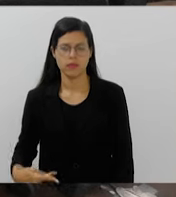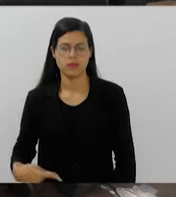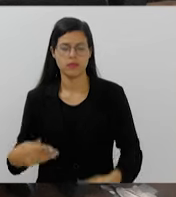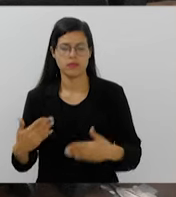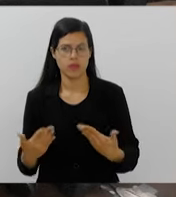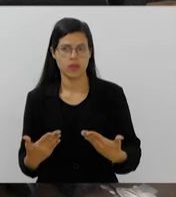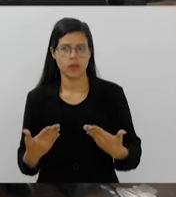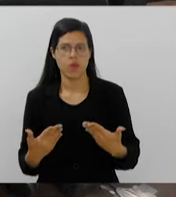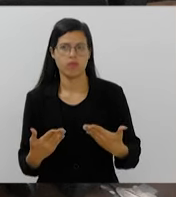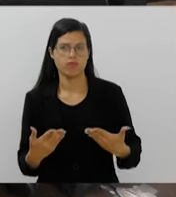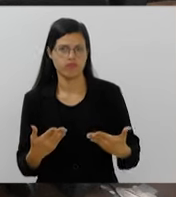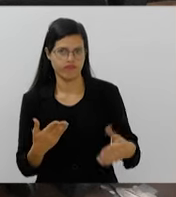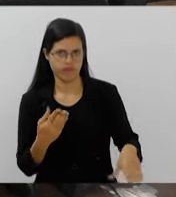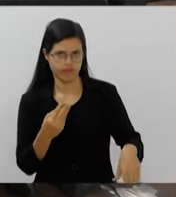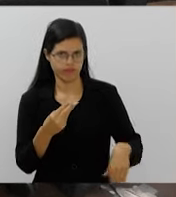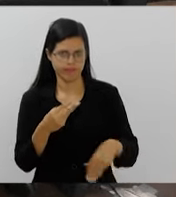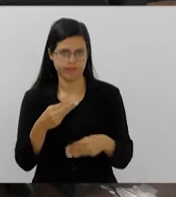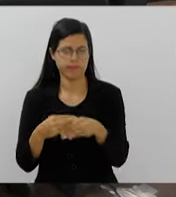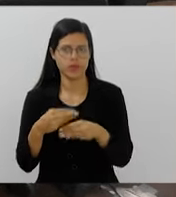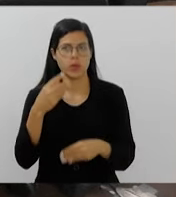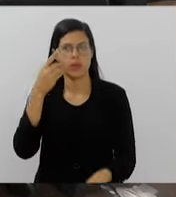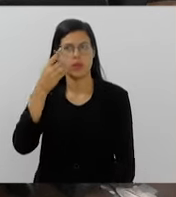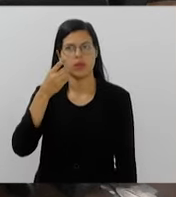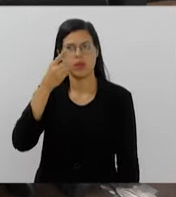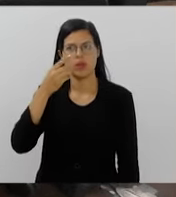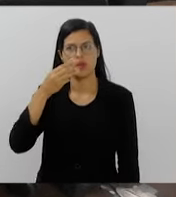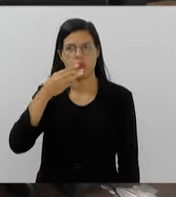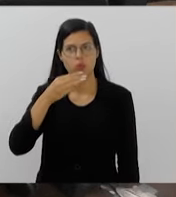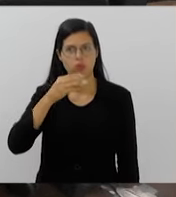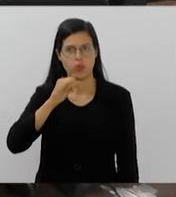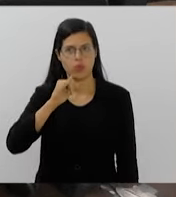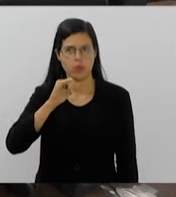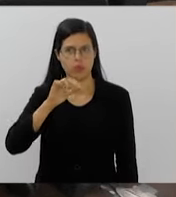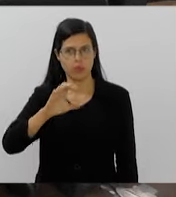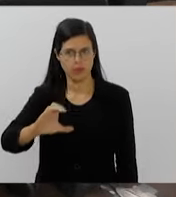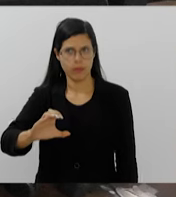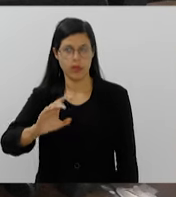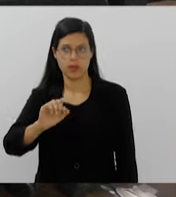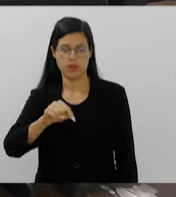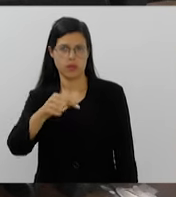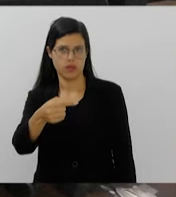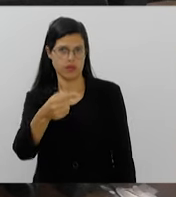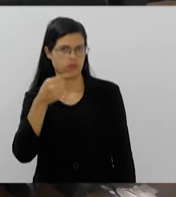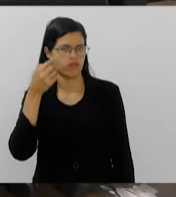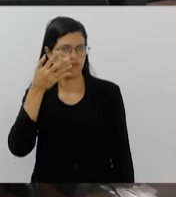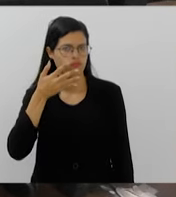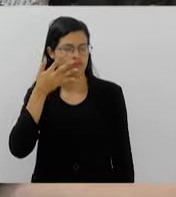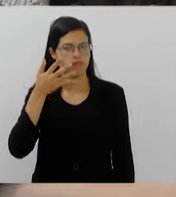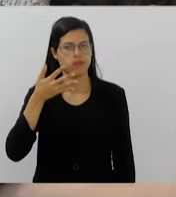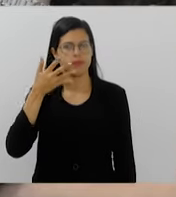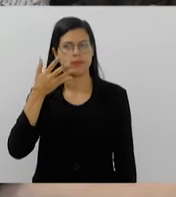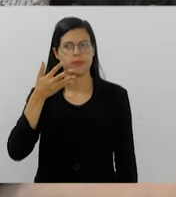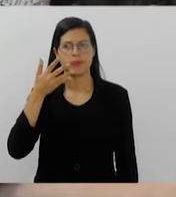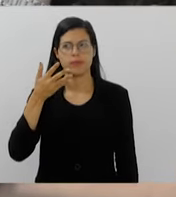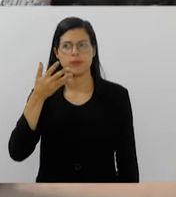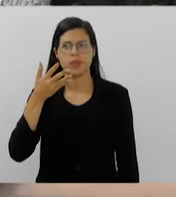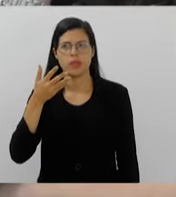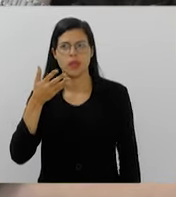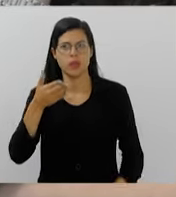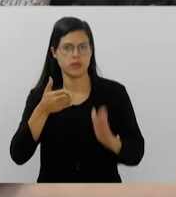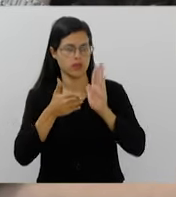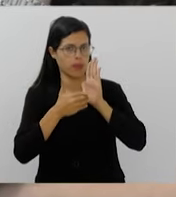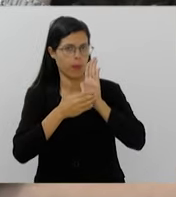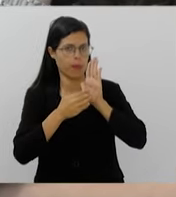Mink, e mesmo depois da sua fala, essa